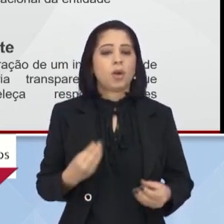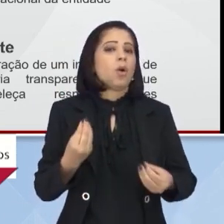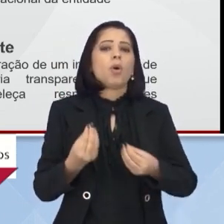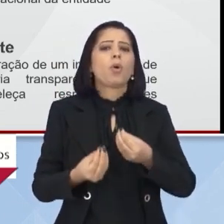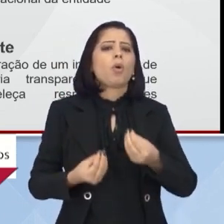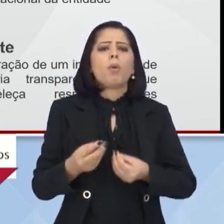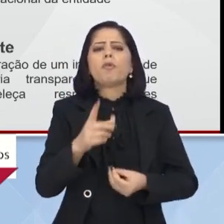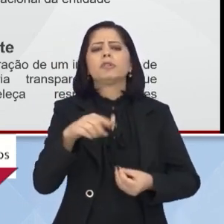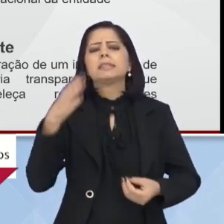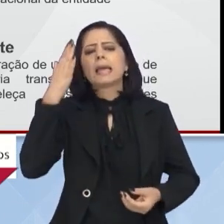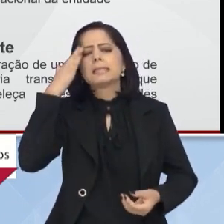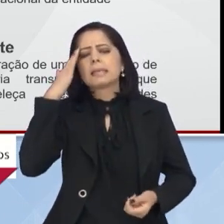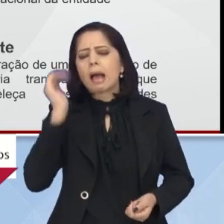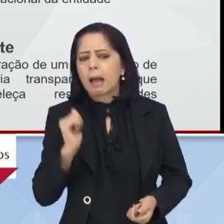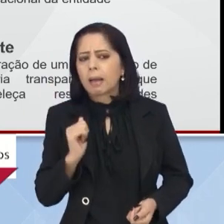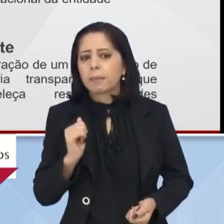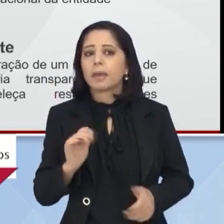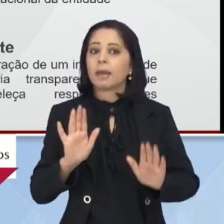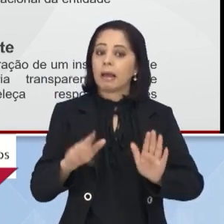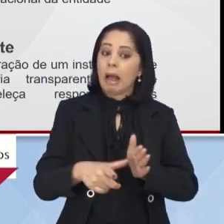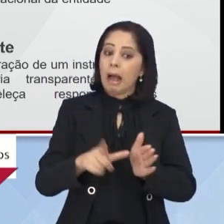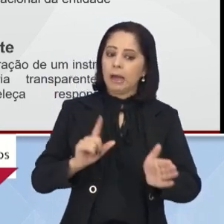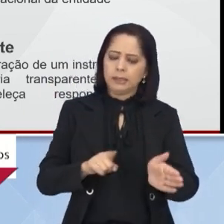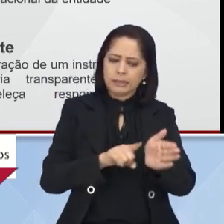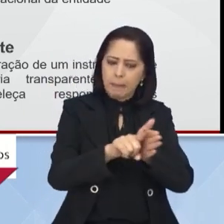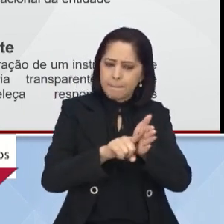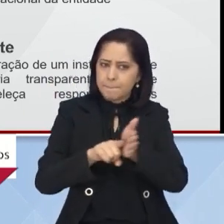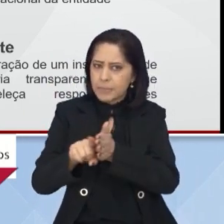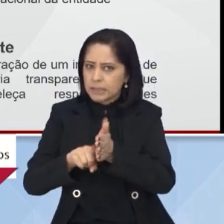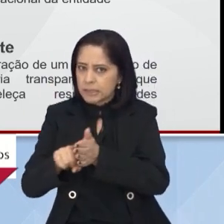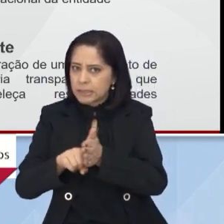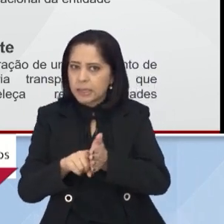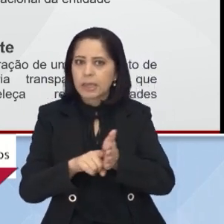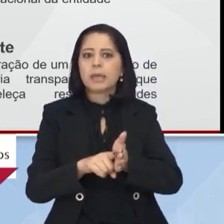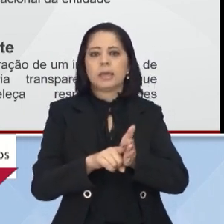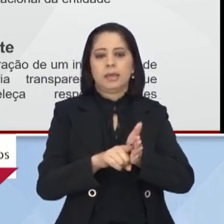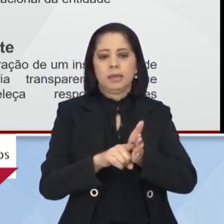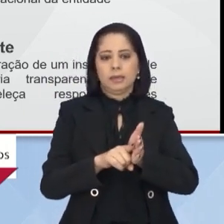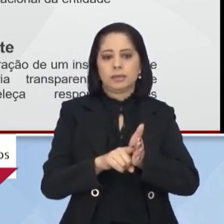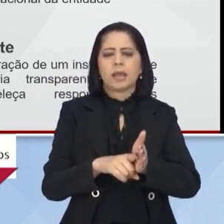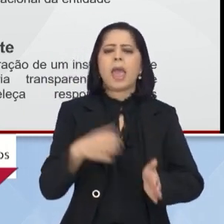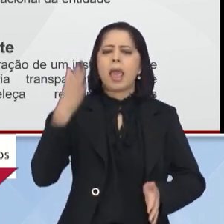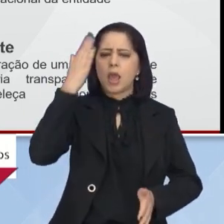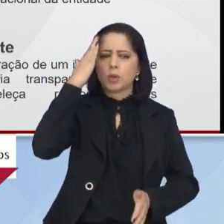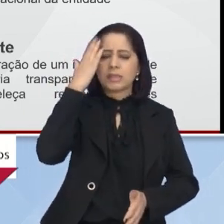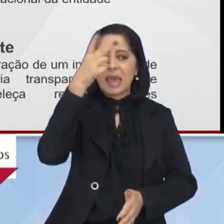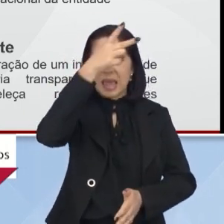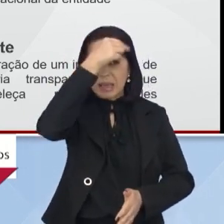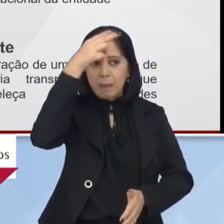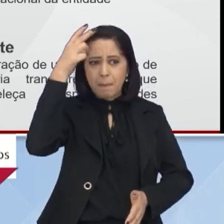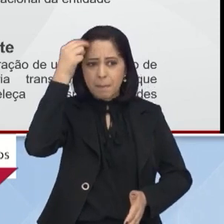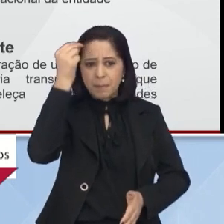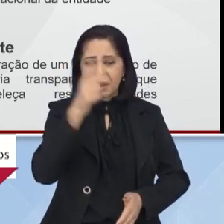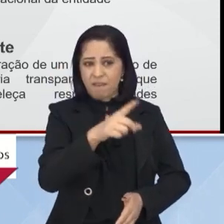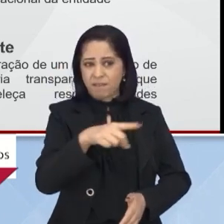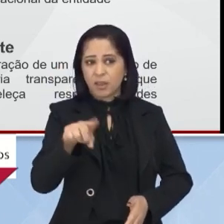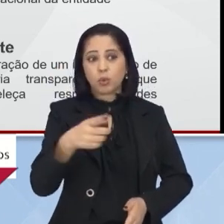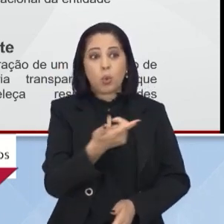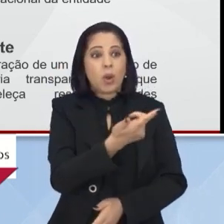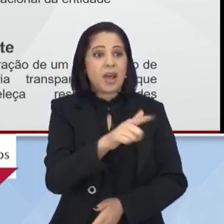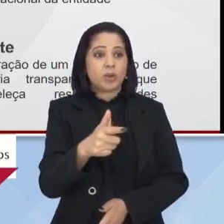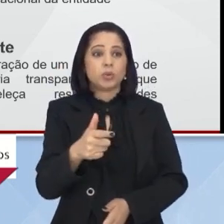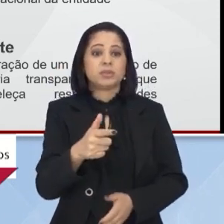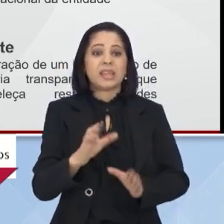vocês vão saber disso através de estudos de levantamentos né eu sei que muitas prefeituras não TM setores de planejamento